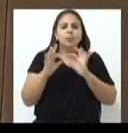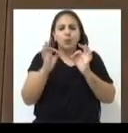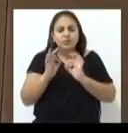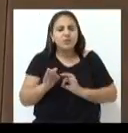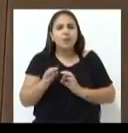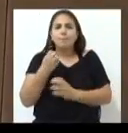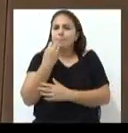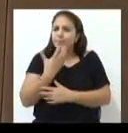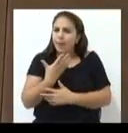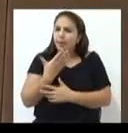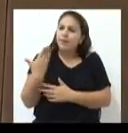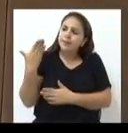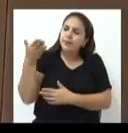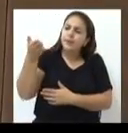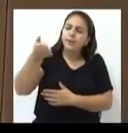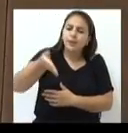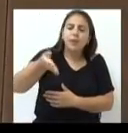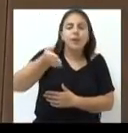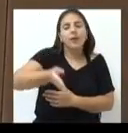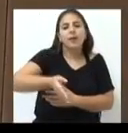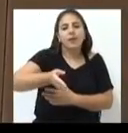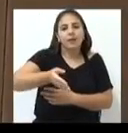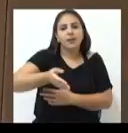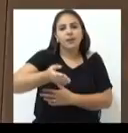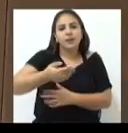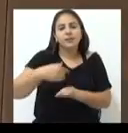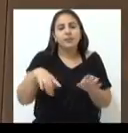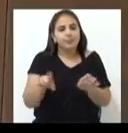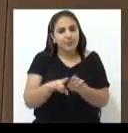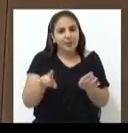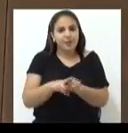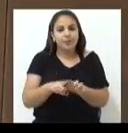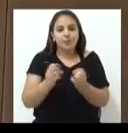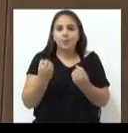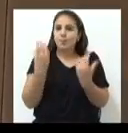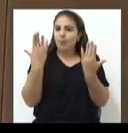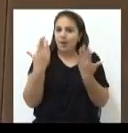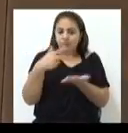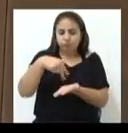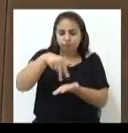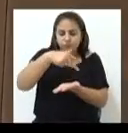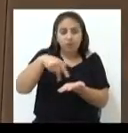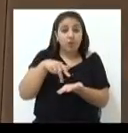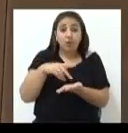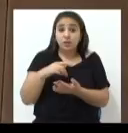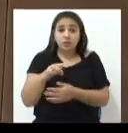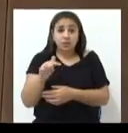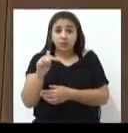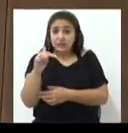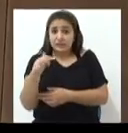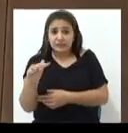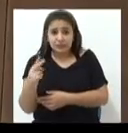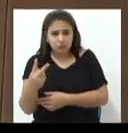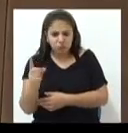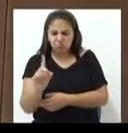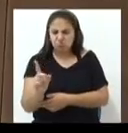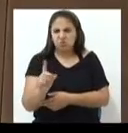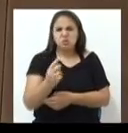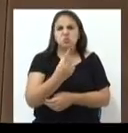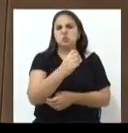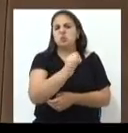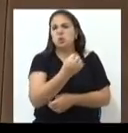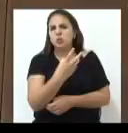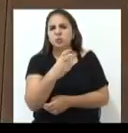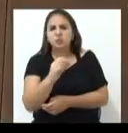ir para os bailes. Me parece que eu não tenho 72 anos, me parece que eu tenho 18, 20. Eu tenho uma